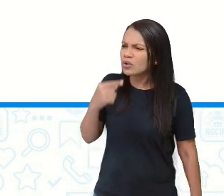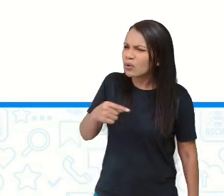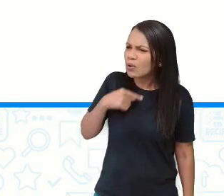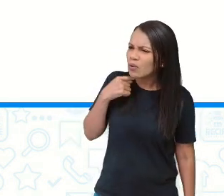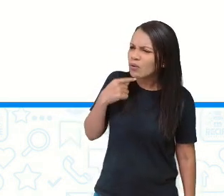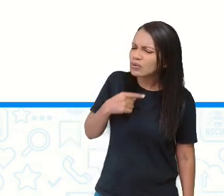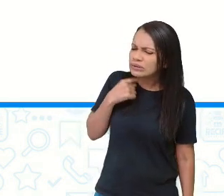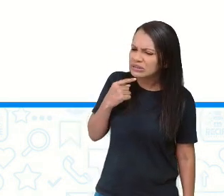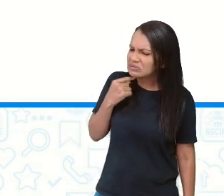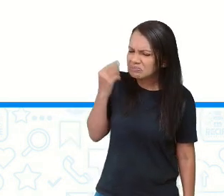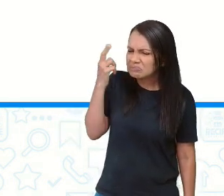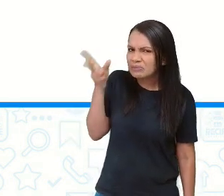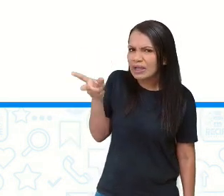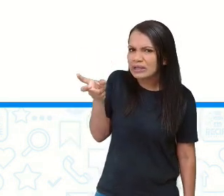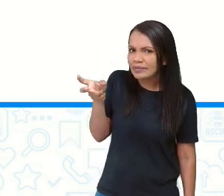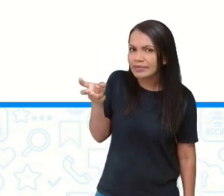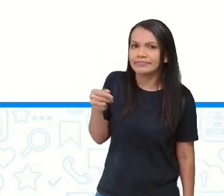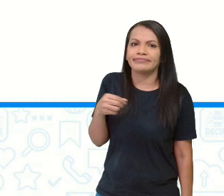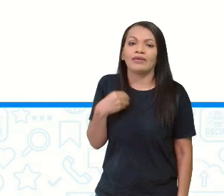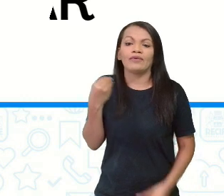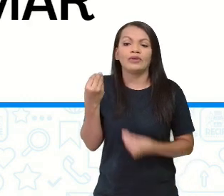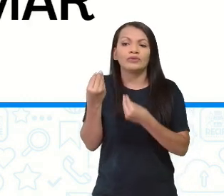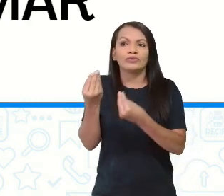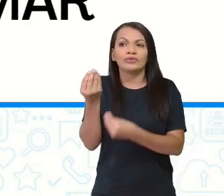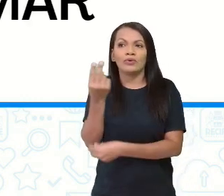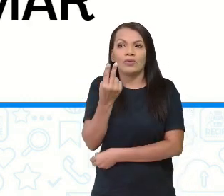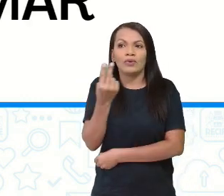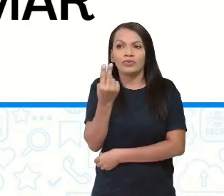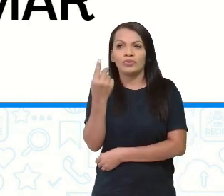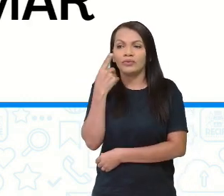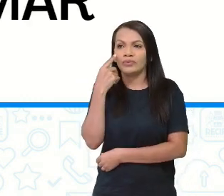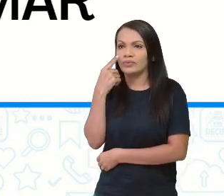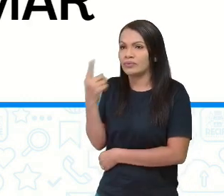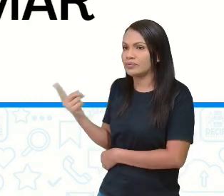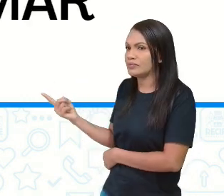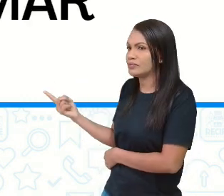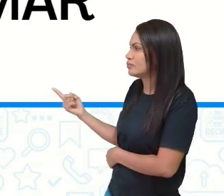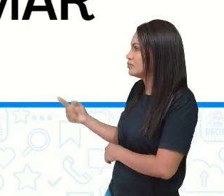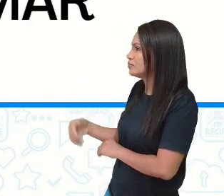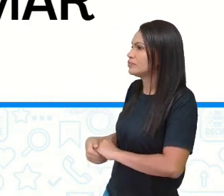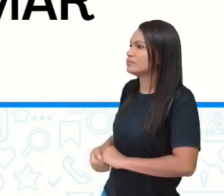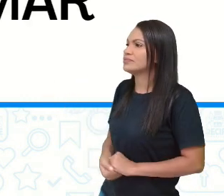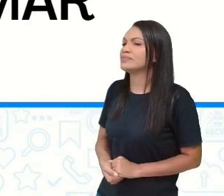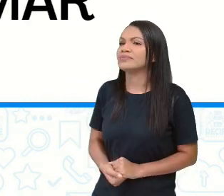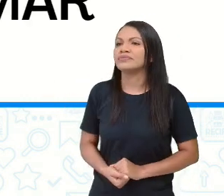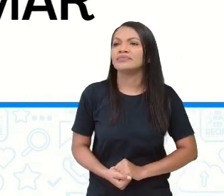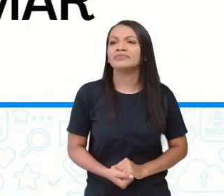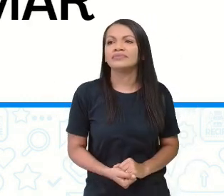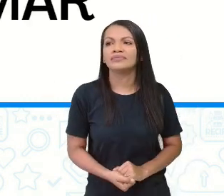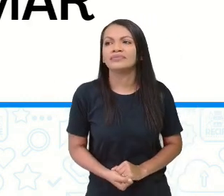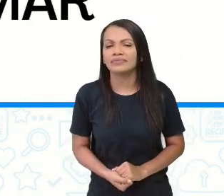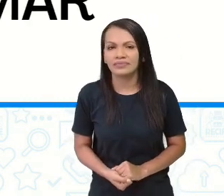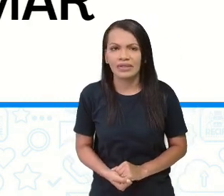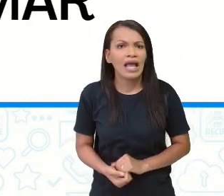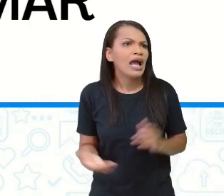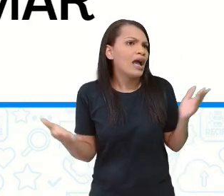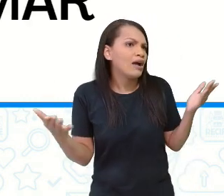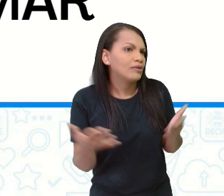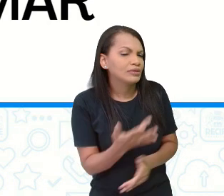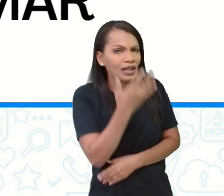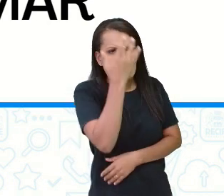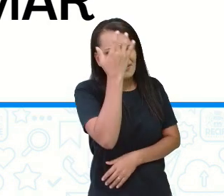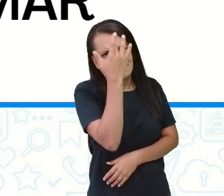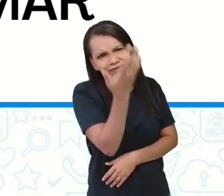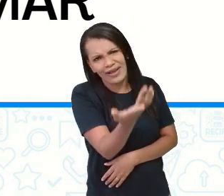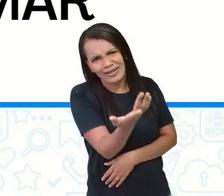identificar. Então, vou dar dois nomes aí para vocês decidirem, tá? Olha aí. Ficou fácil, porque o outro ficou foi muito fácil, porque eu sei quem é o dono